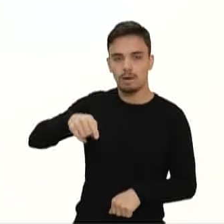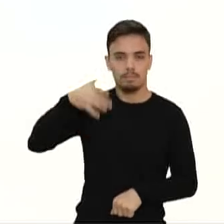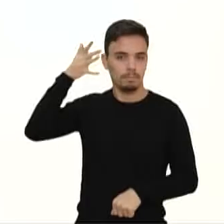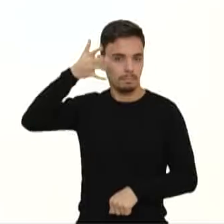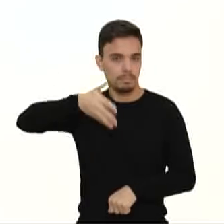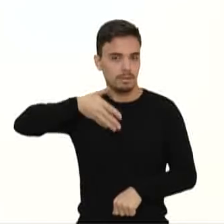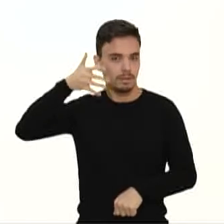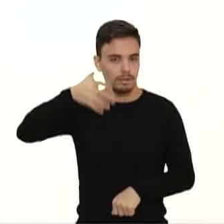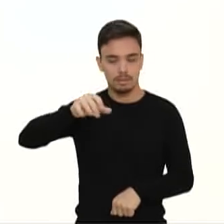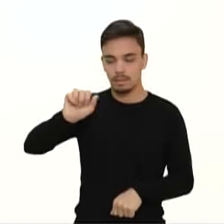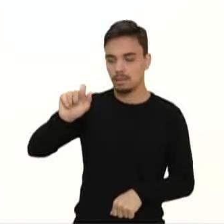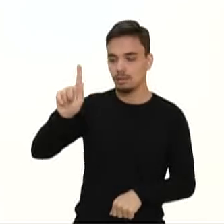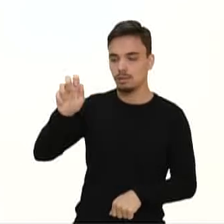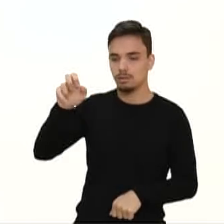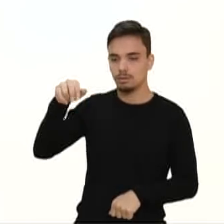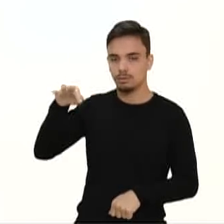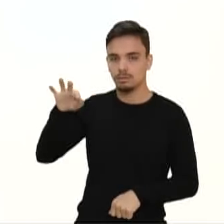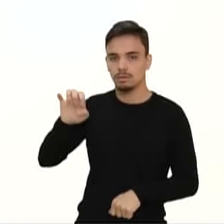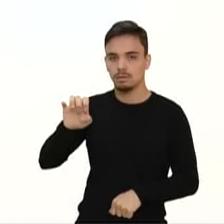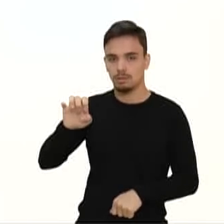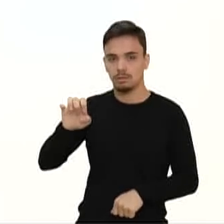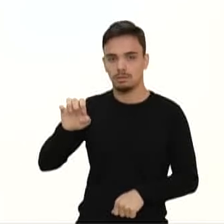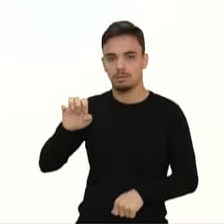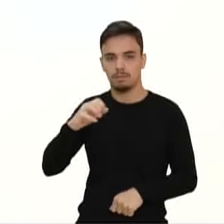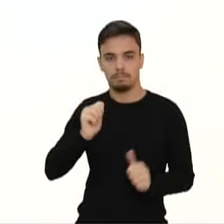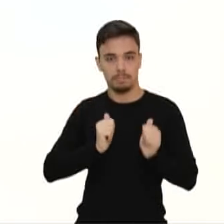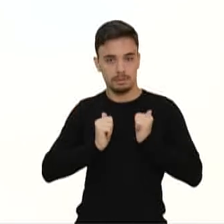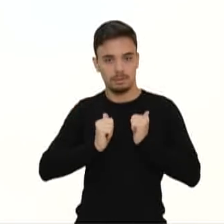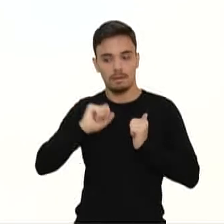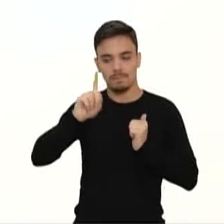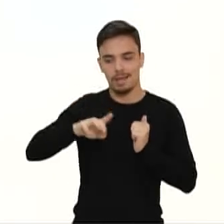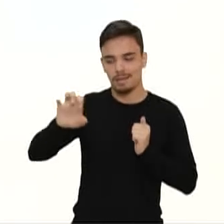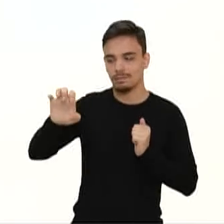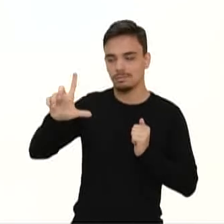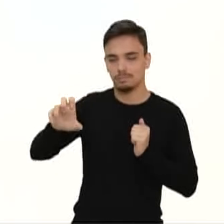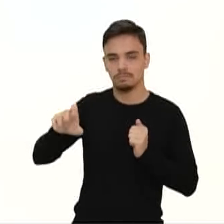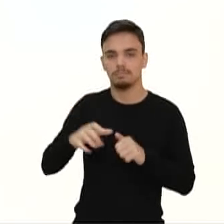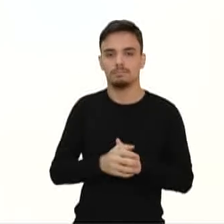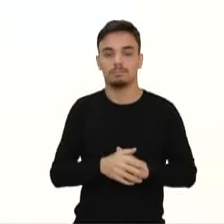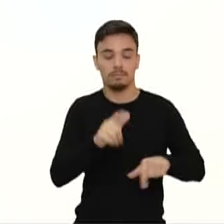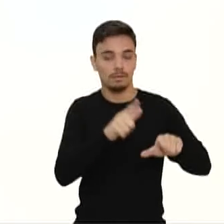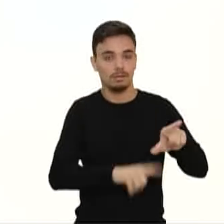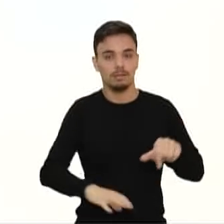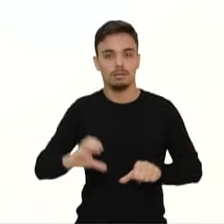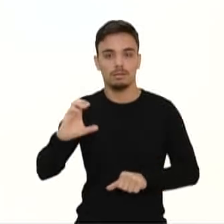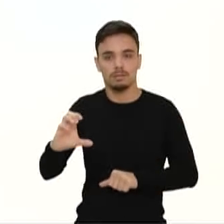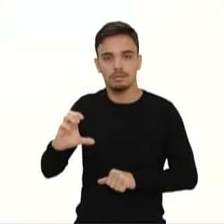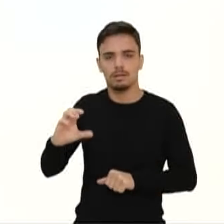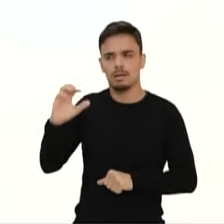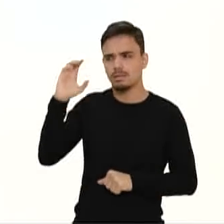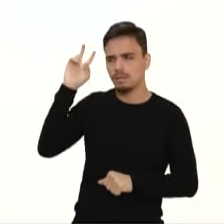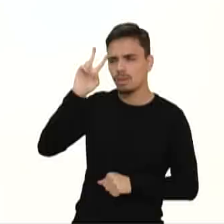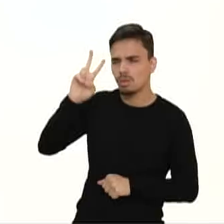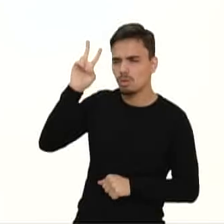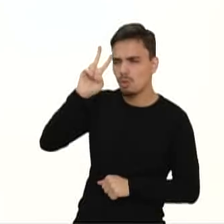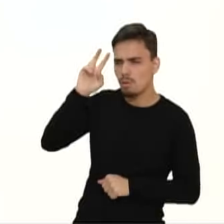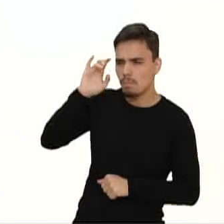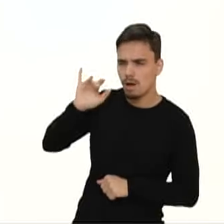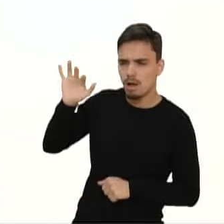Agente da passiva, ele. C, a fábula foi contada pela